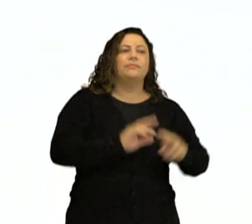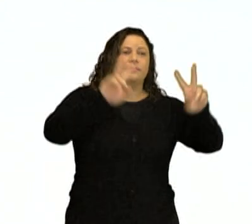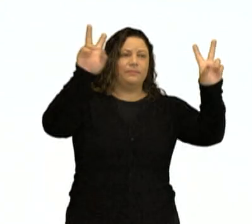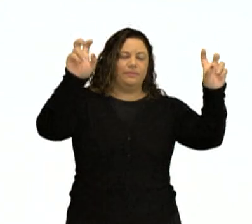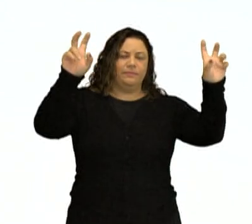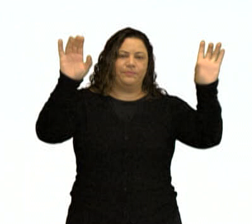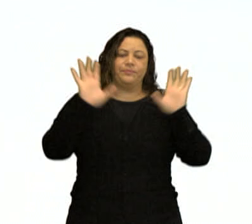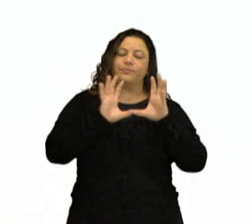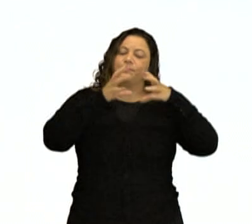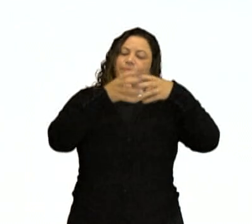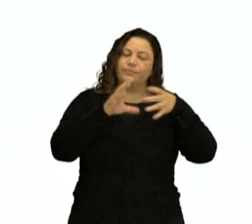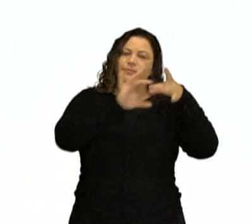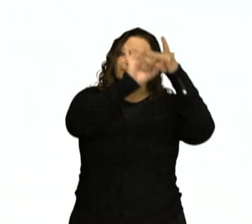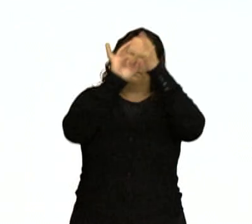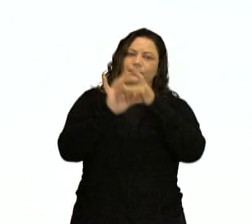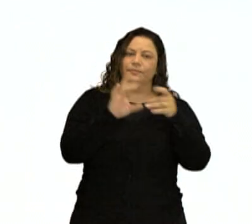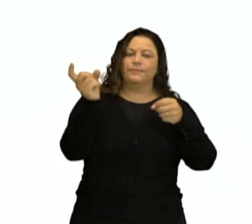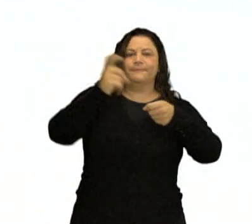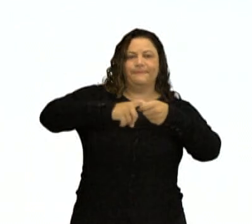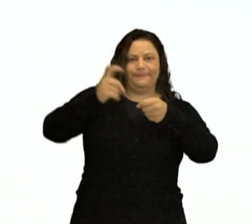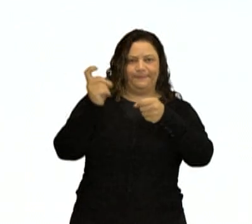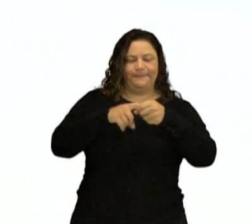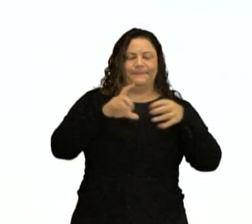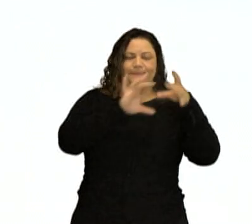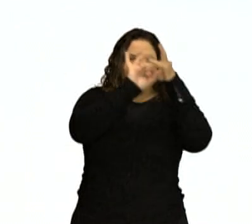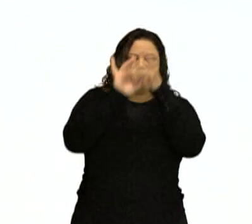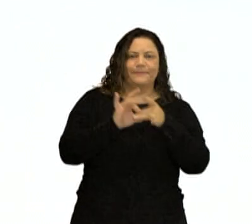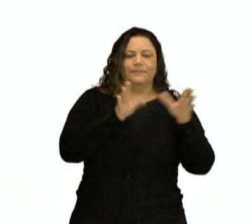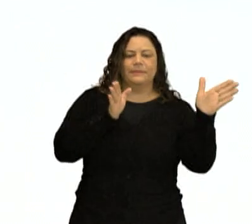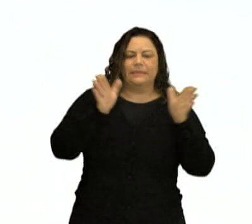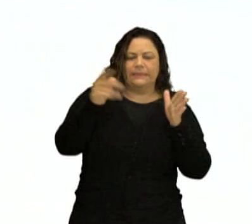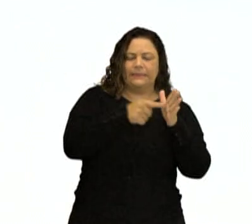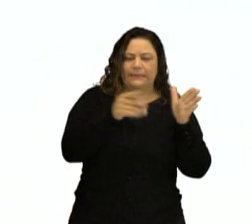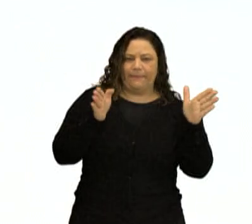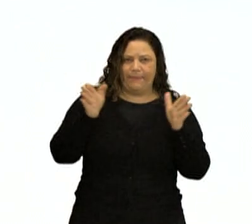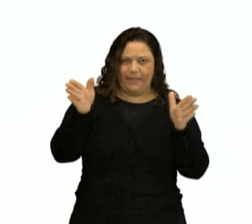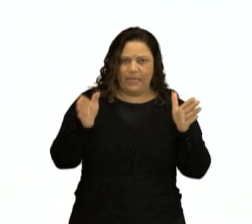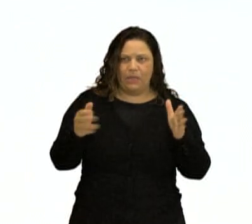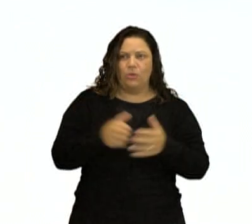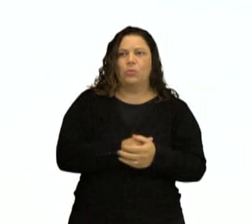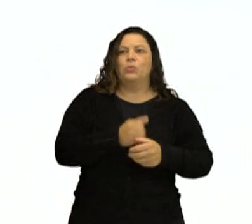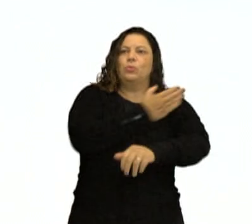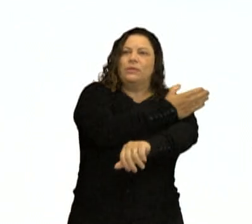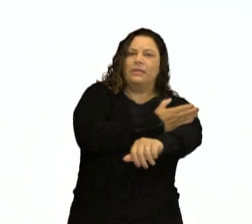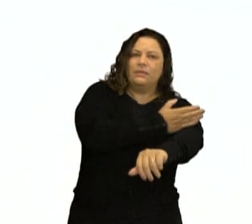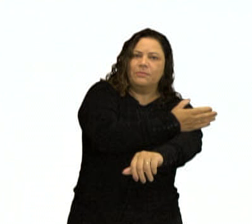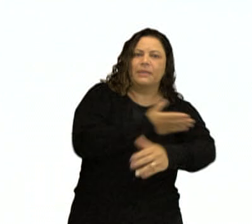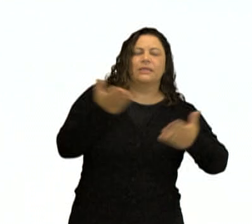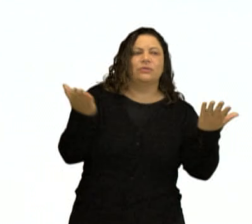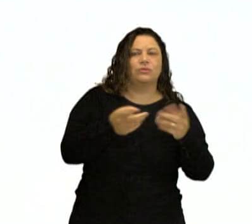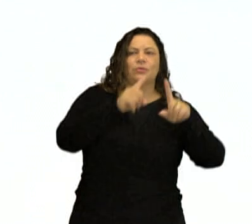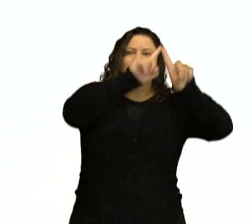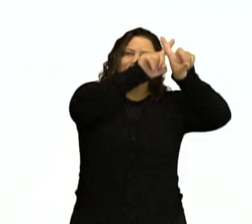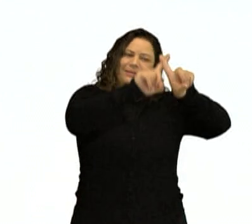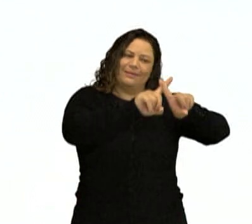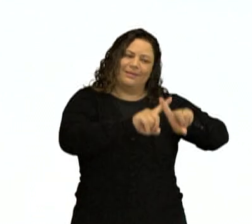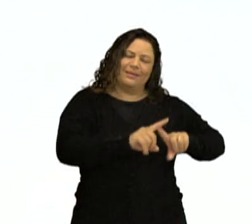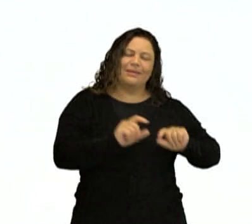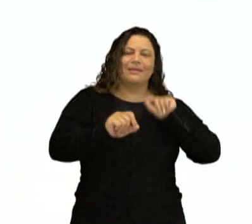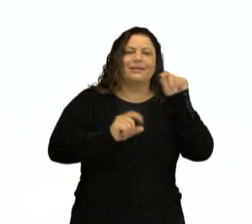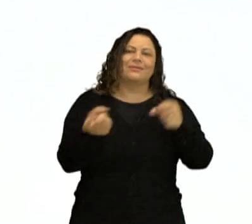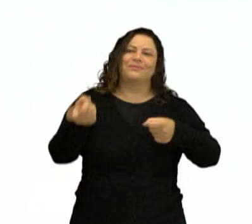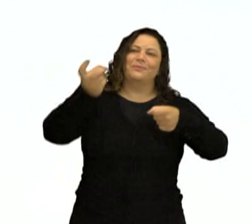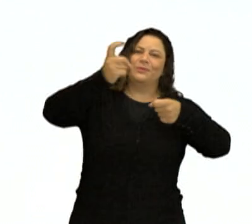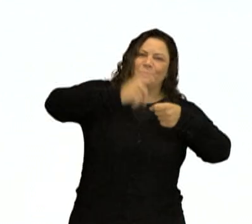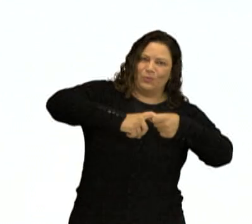as corporações de ofício no período medieval. É possível afirmar que tenho aqui as alternativas e daí a gente volta